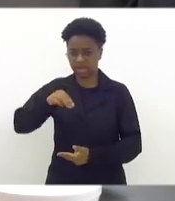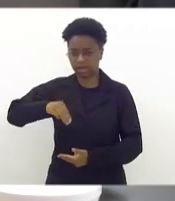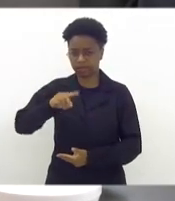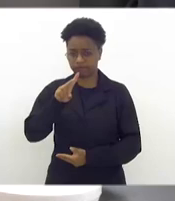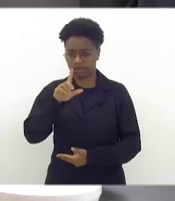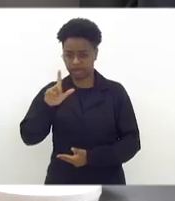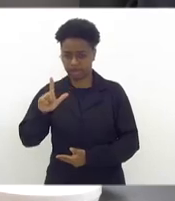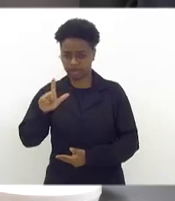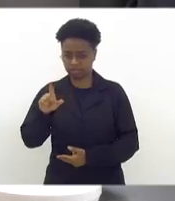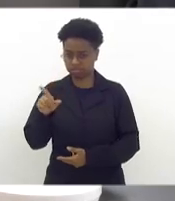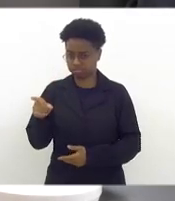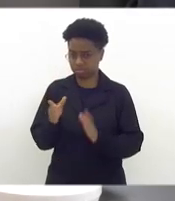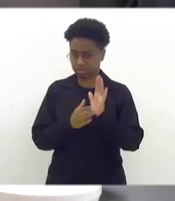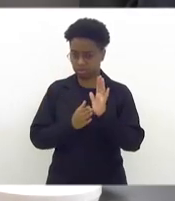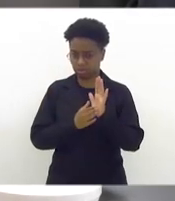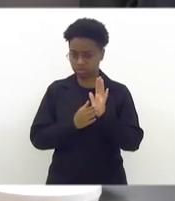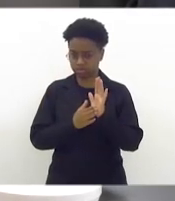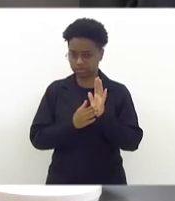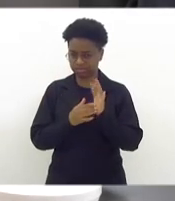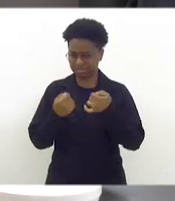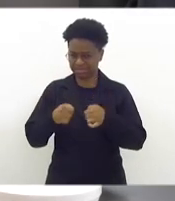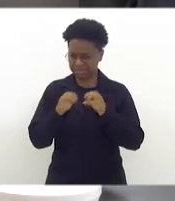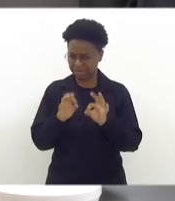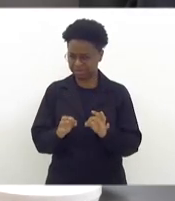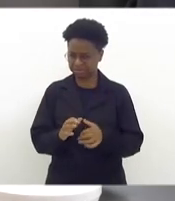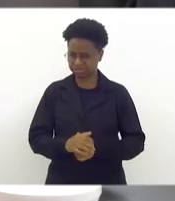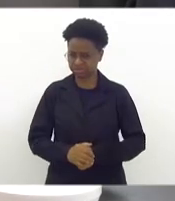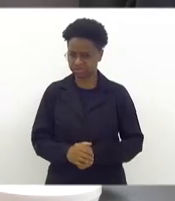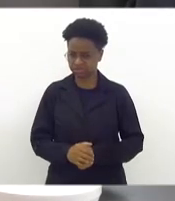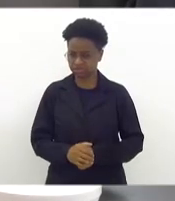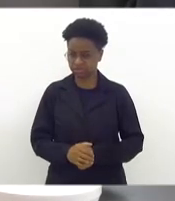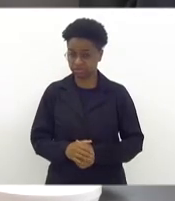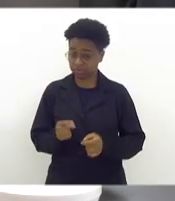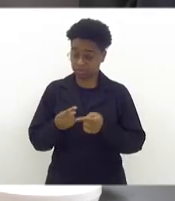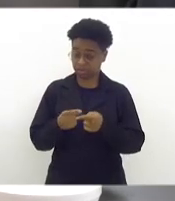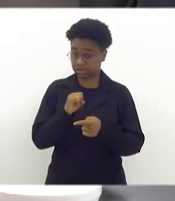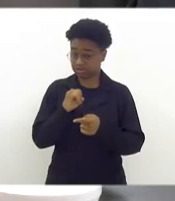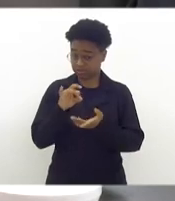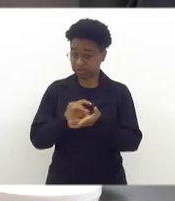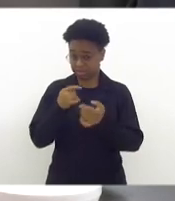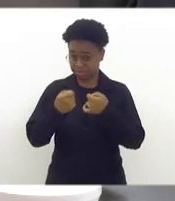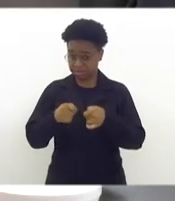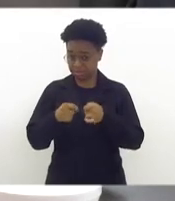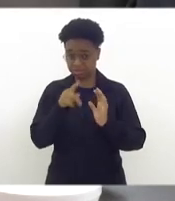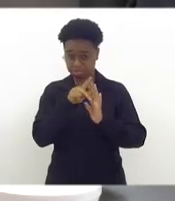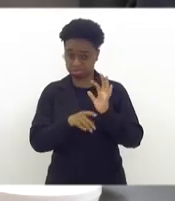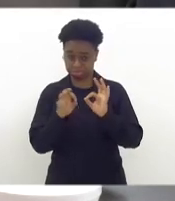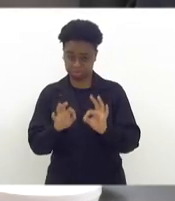IMVL, como proposto, será que precisa? Porque, se precisa, o projeto está